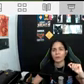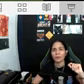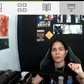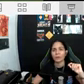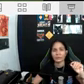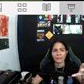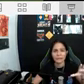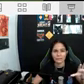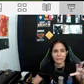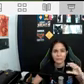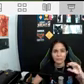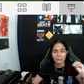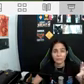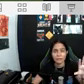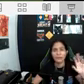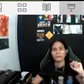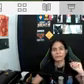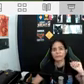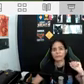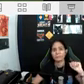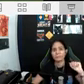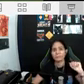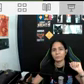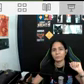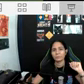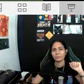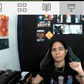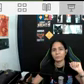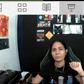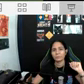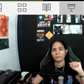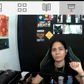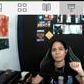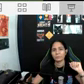numa urgência, né, no setor de urgência de um hospital.